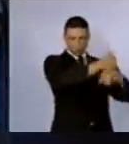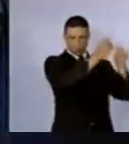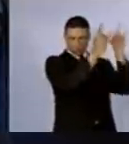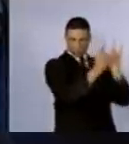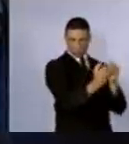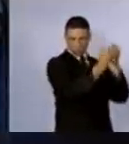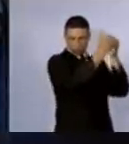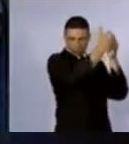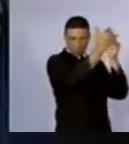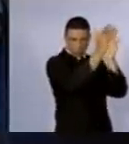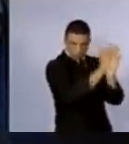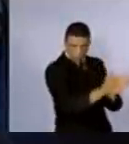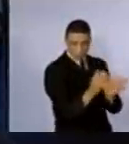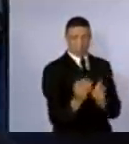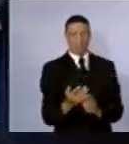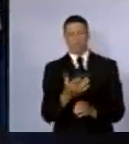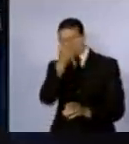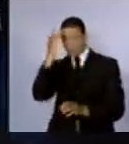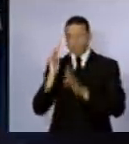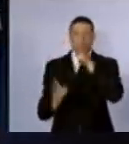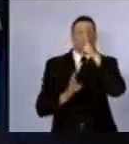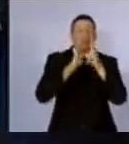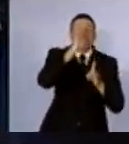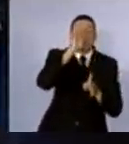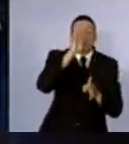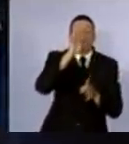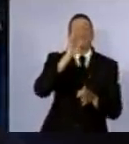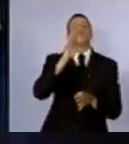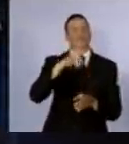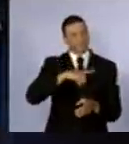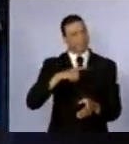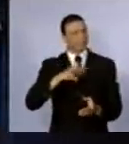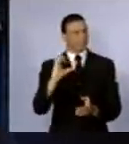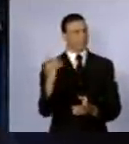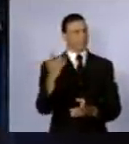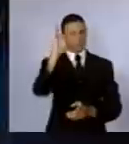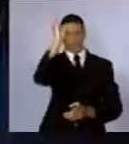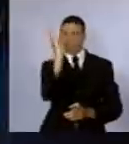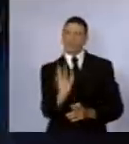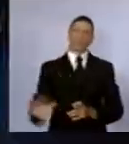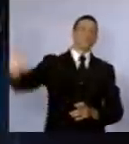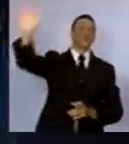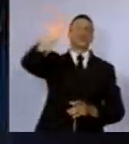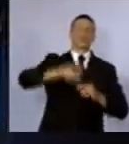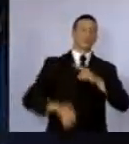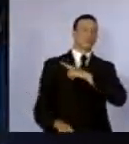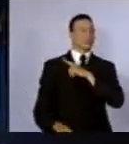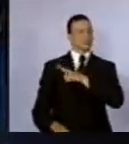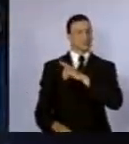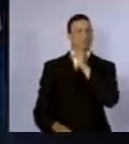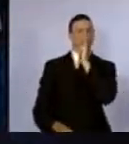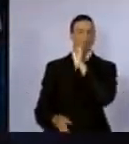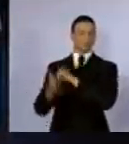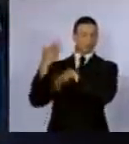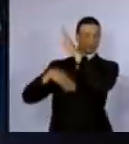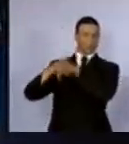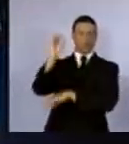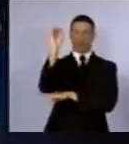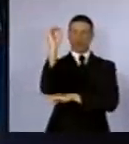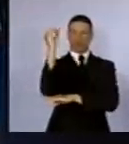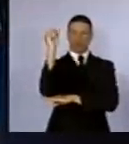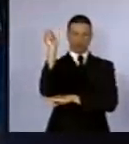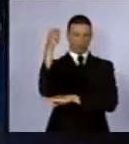irregular, eu diria particularmente que hoje é um problema nacional. Nós tivemos um caso, né, emblemático ocorrido no Rio Grande do